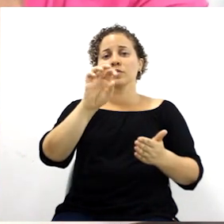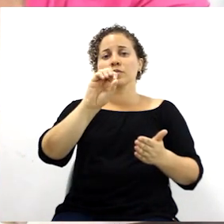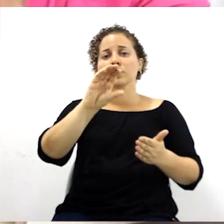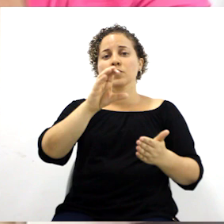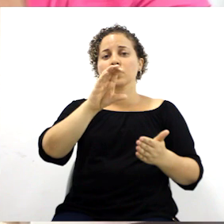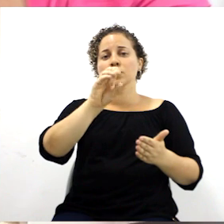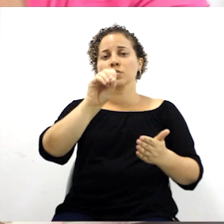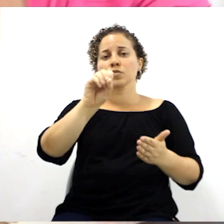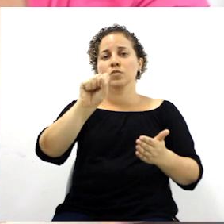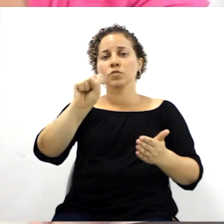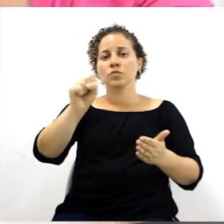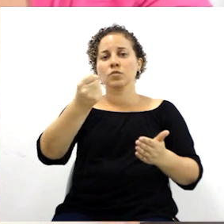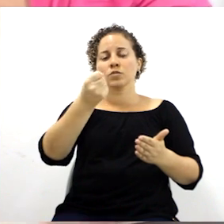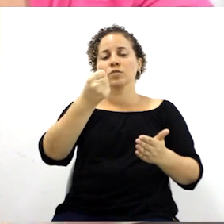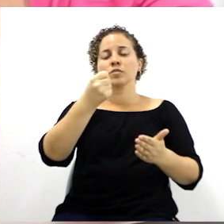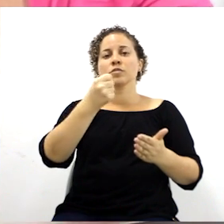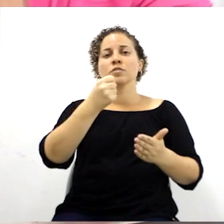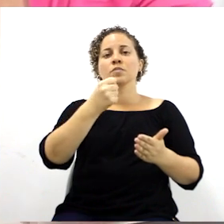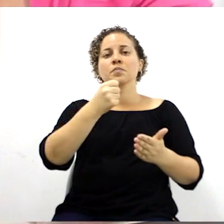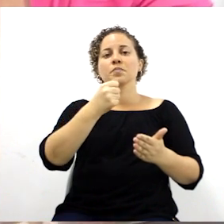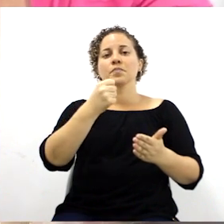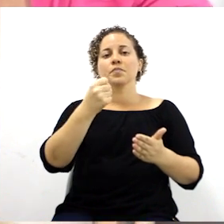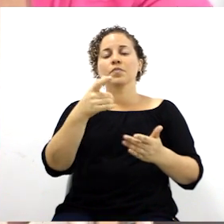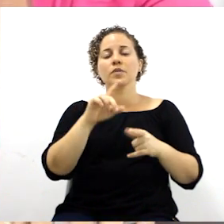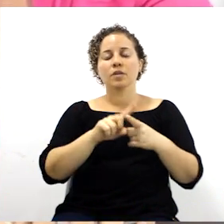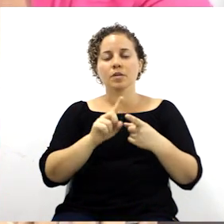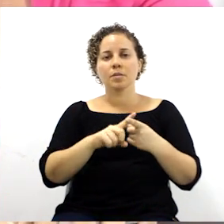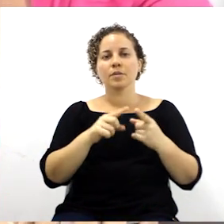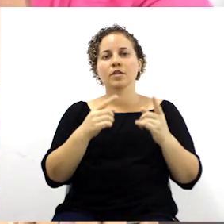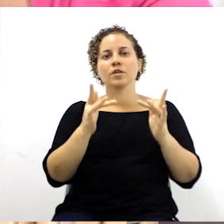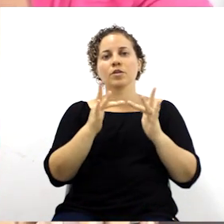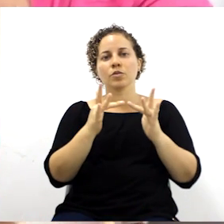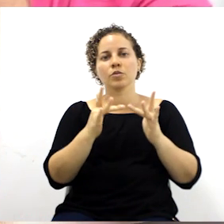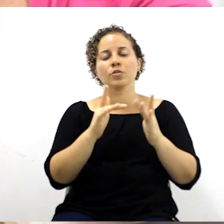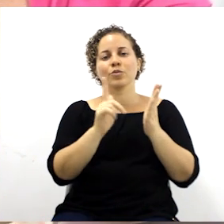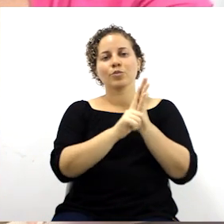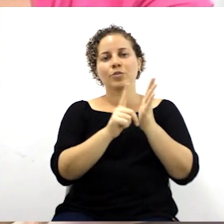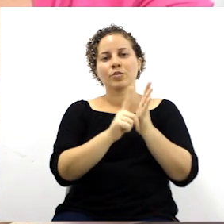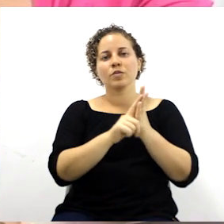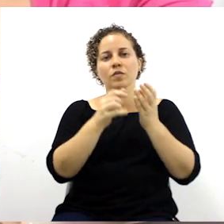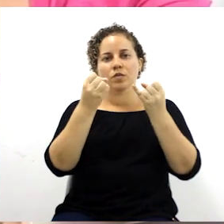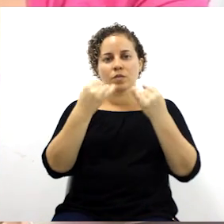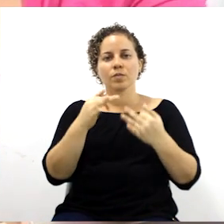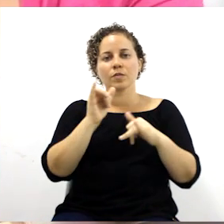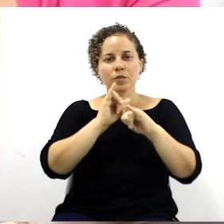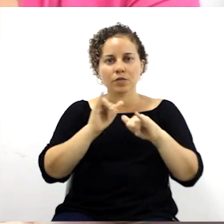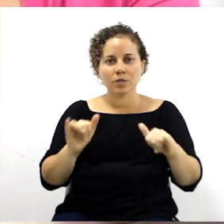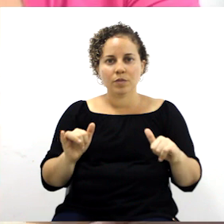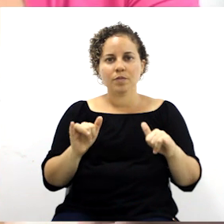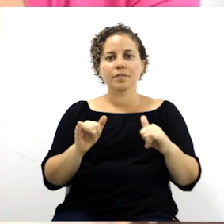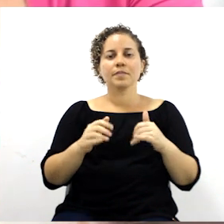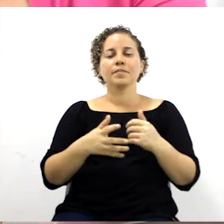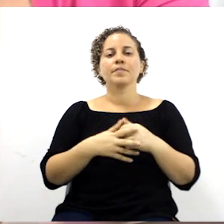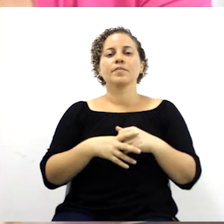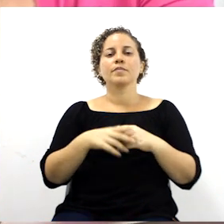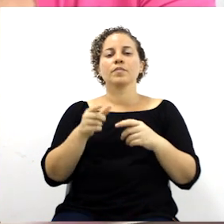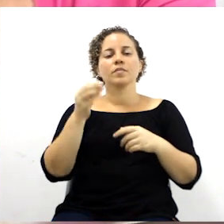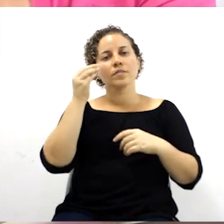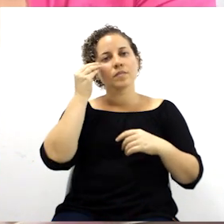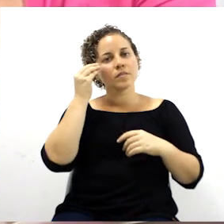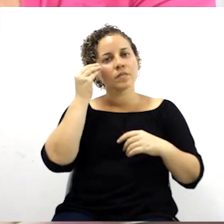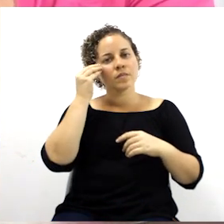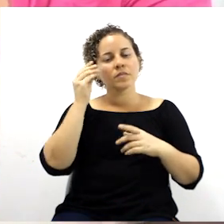muito parecido com a questão do folheto informativo, o guia de seção. A gente também pode identificar, de